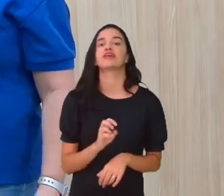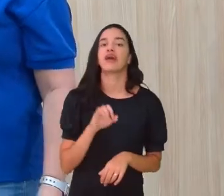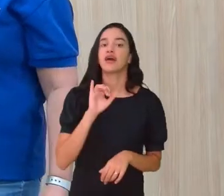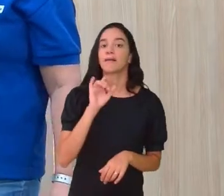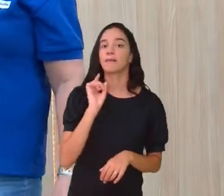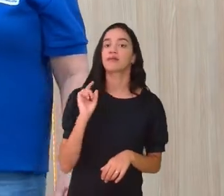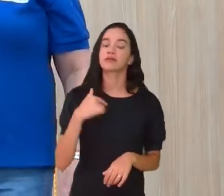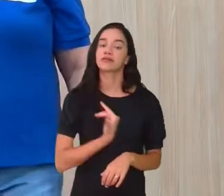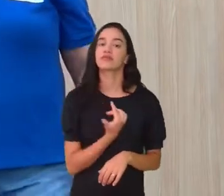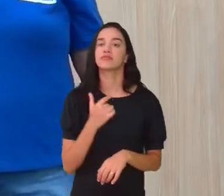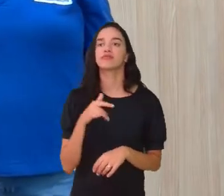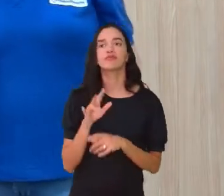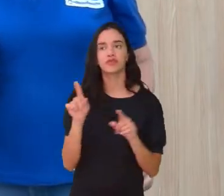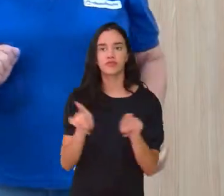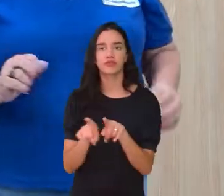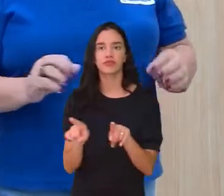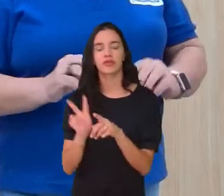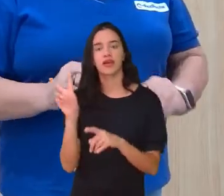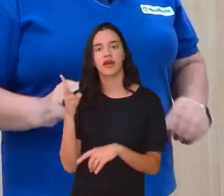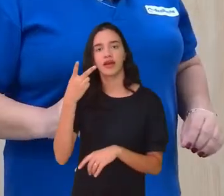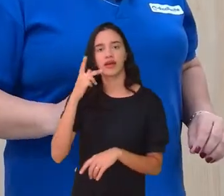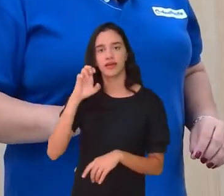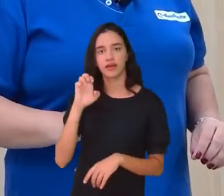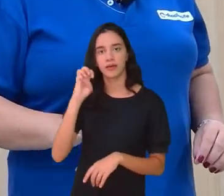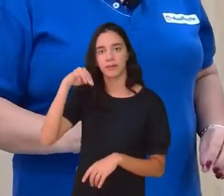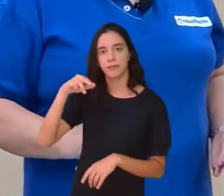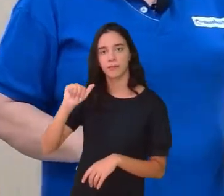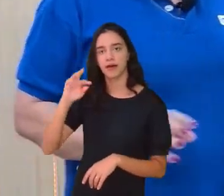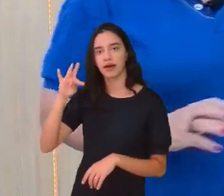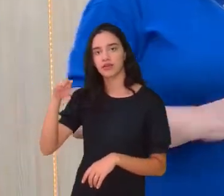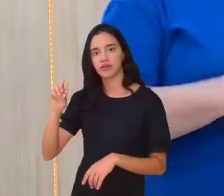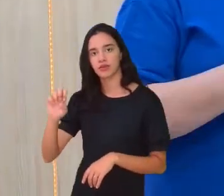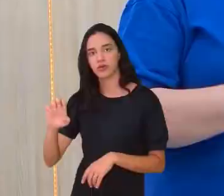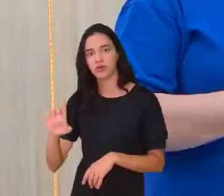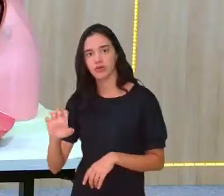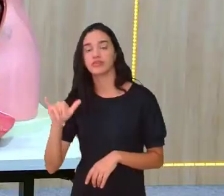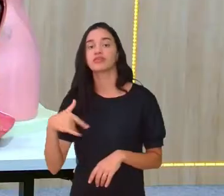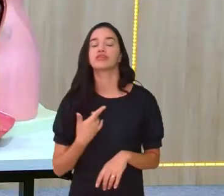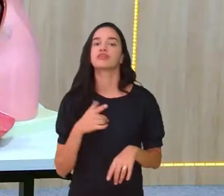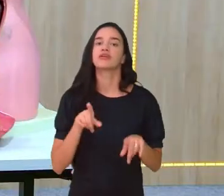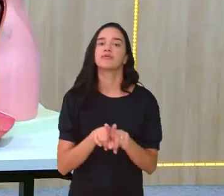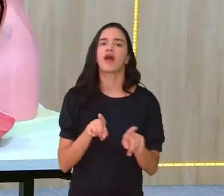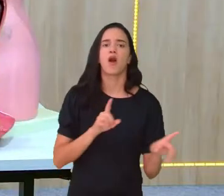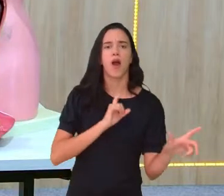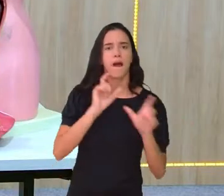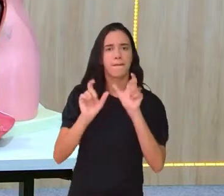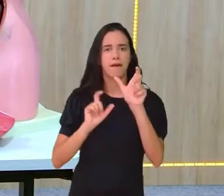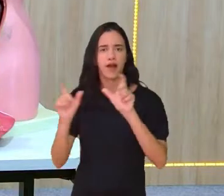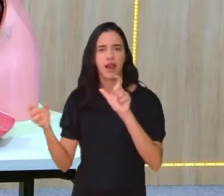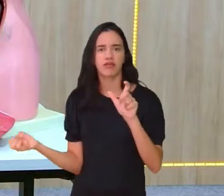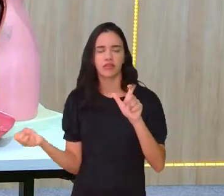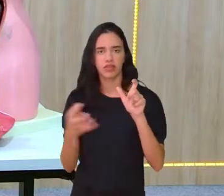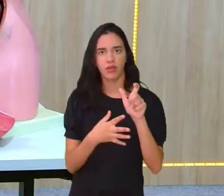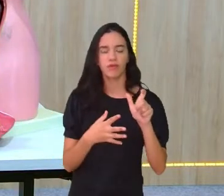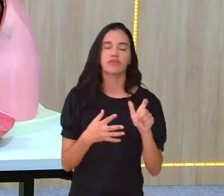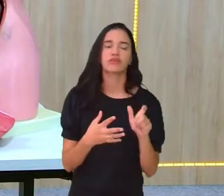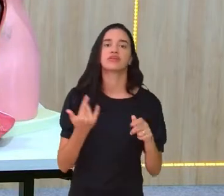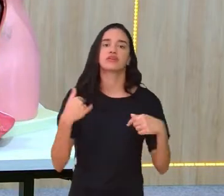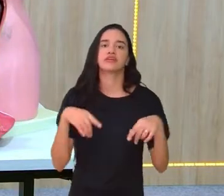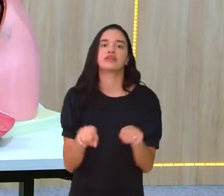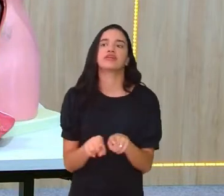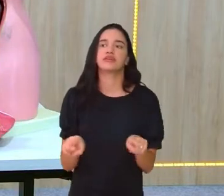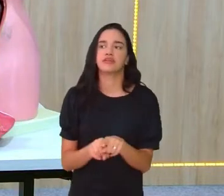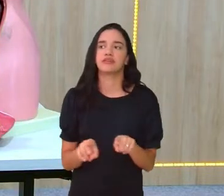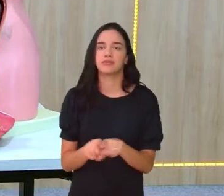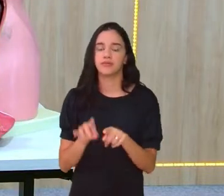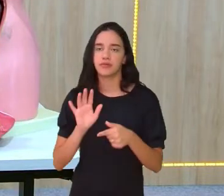a questão da hematose, né? Acredito que vocês estão vendo aí também algumas palavras novas e colocando aí